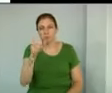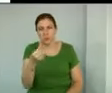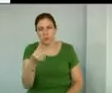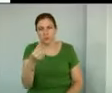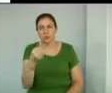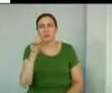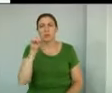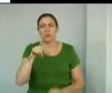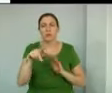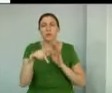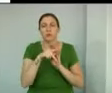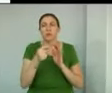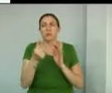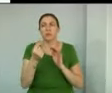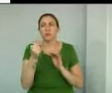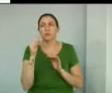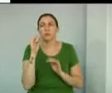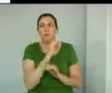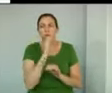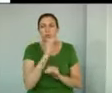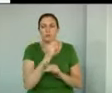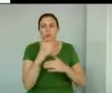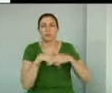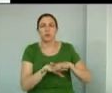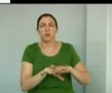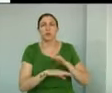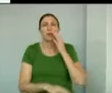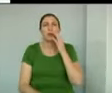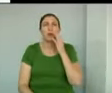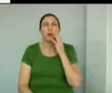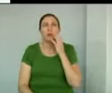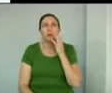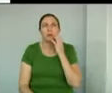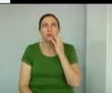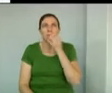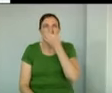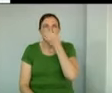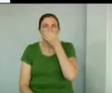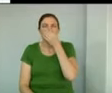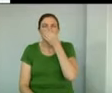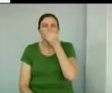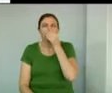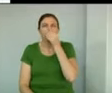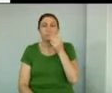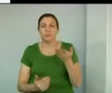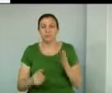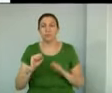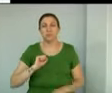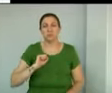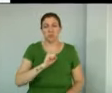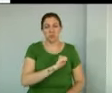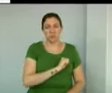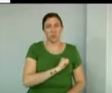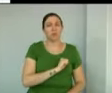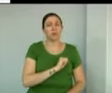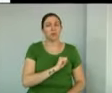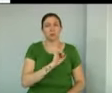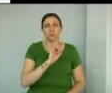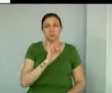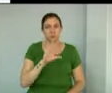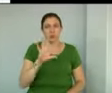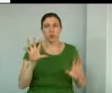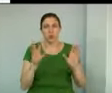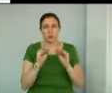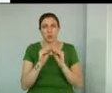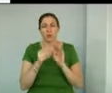contingência, que depois é destinado aí para as secretarias. Tá? Então, era esses os números. Esta apresentação